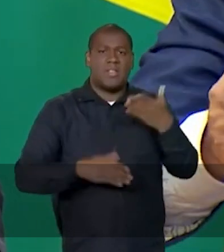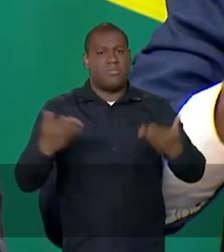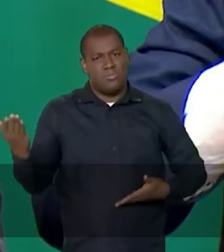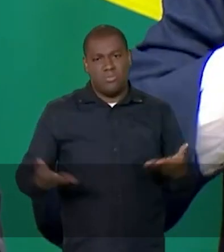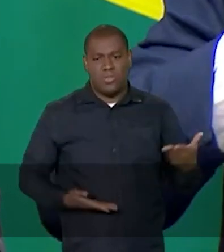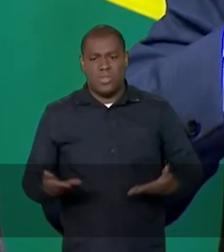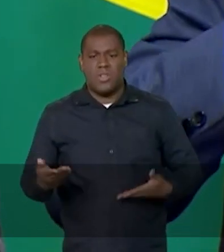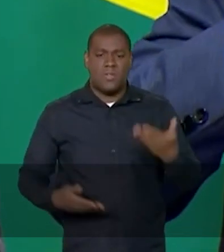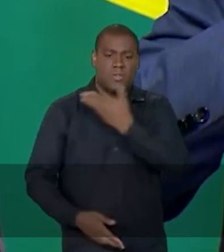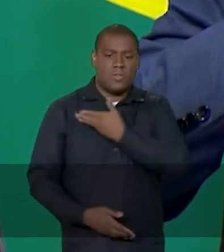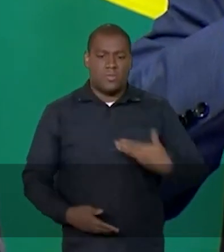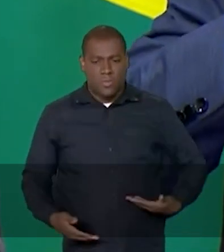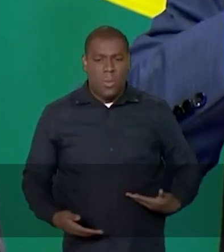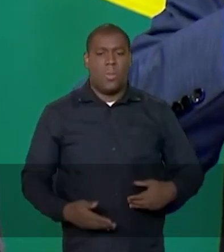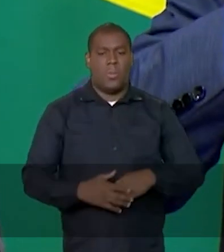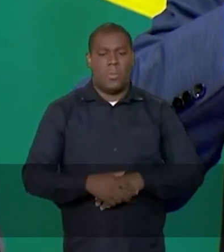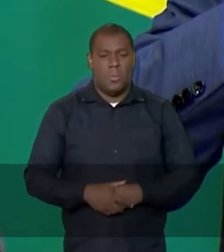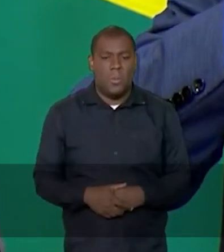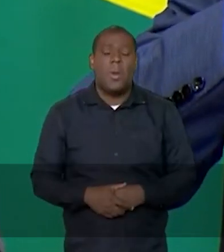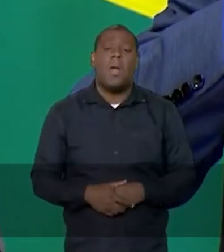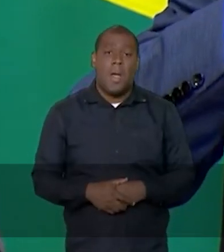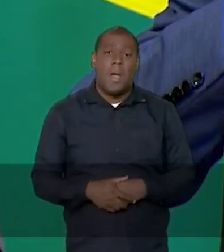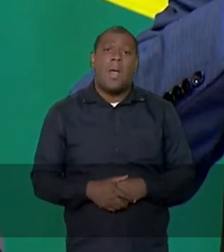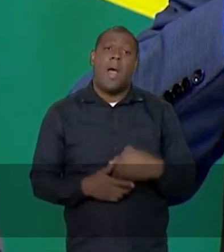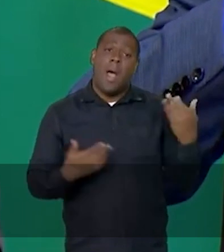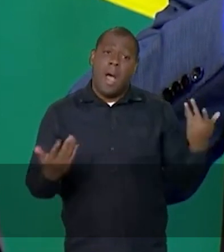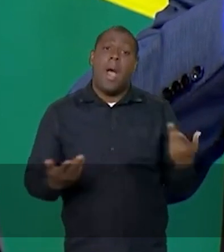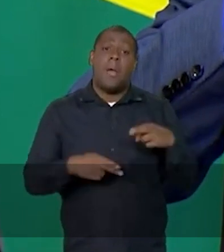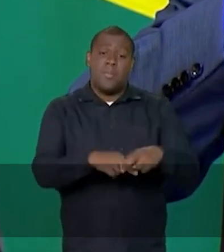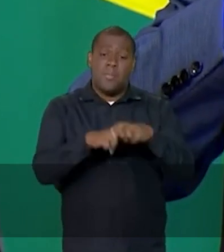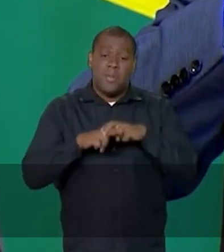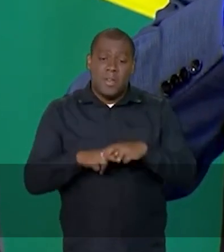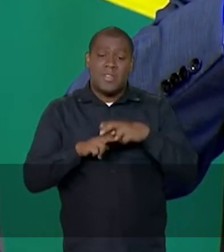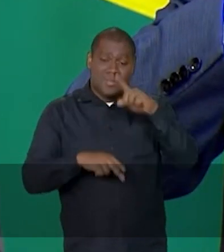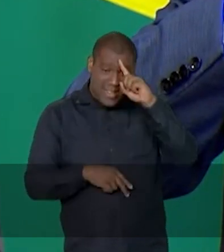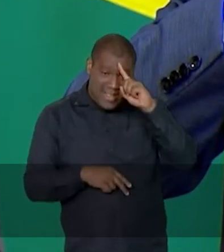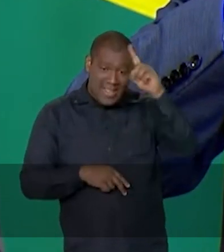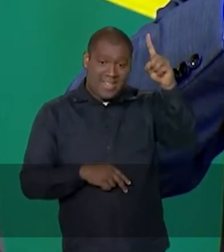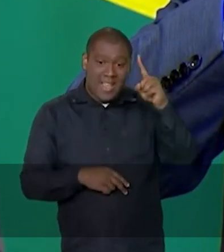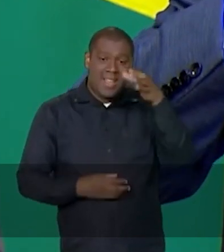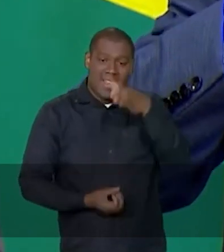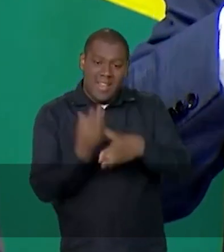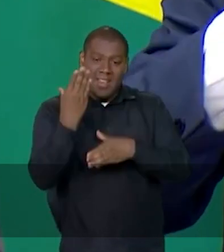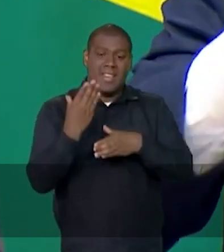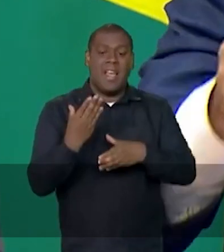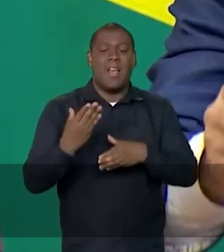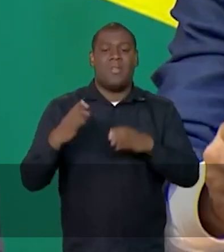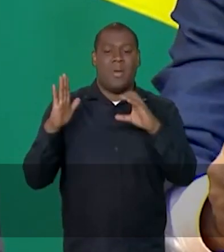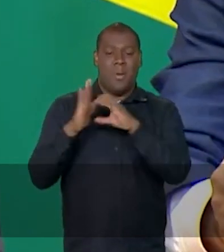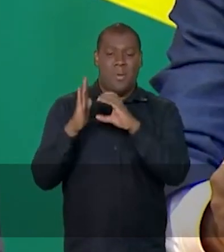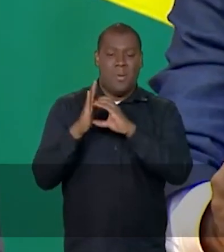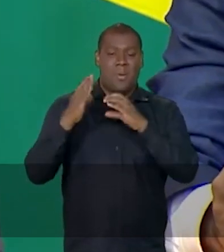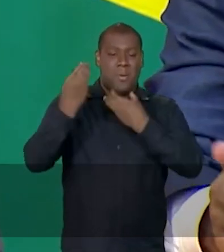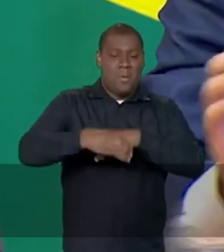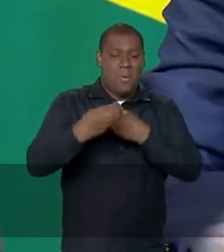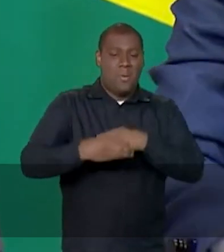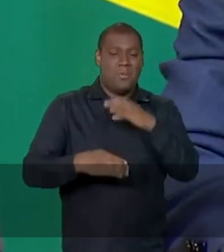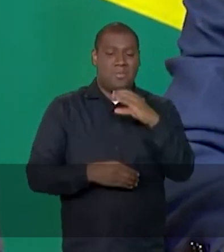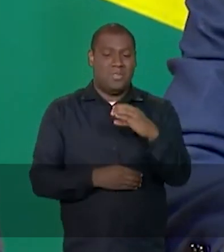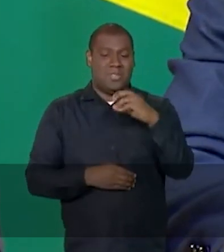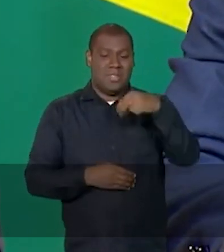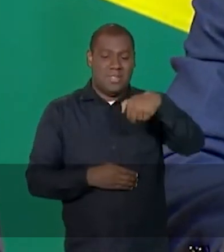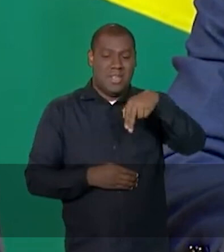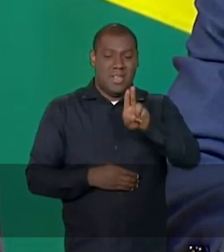pontuação, é o que nos pautou desde o início em pensar em realizar um concurso dessa dimensão. Como vocês sabem, a gente faria o